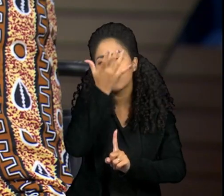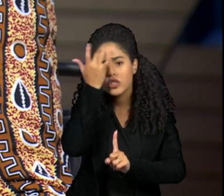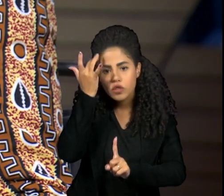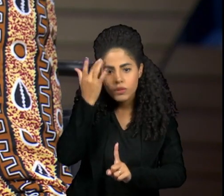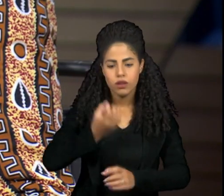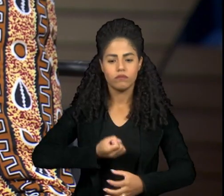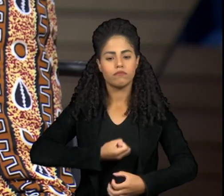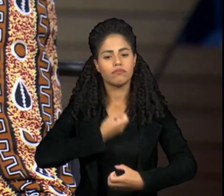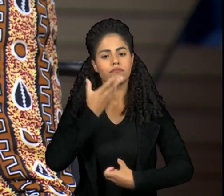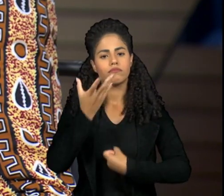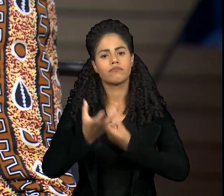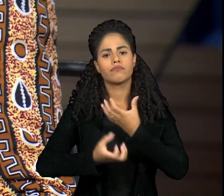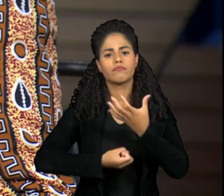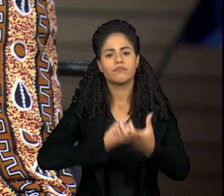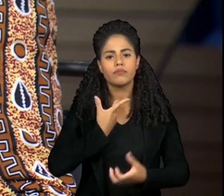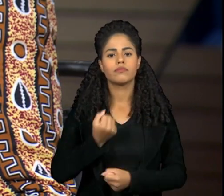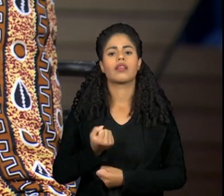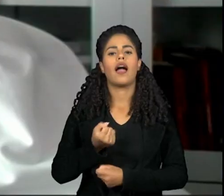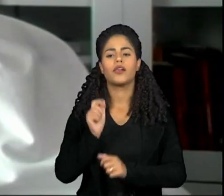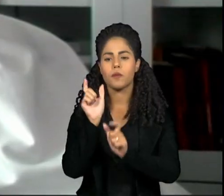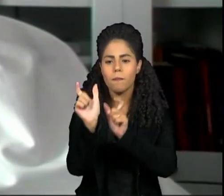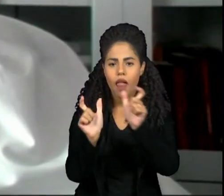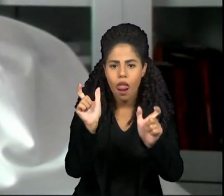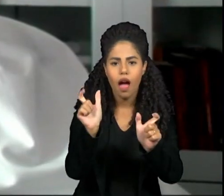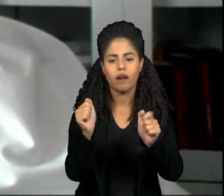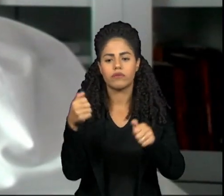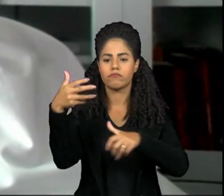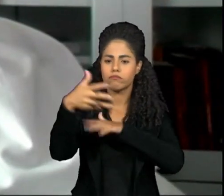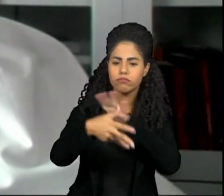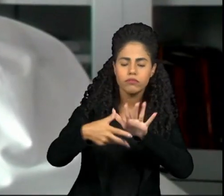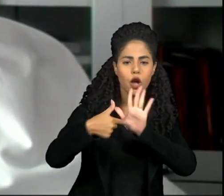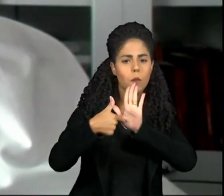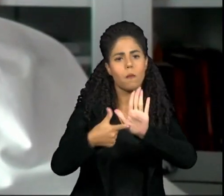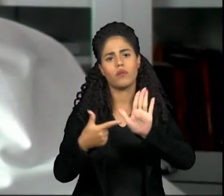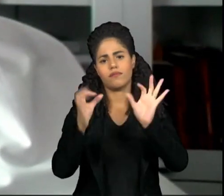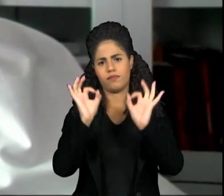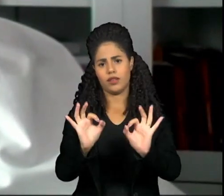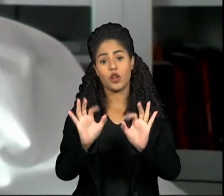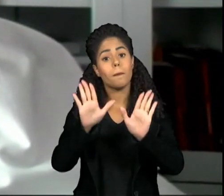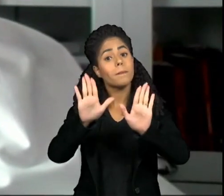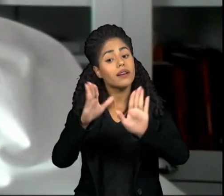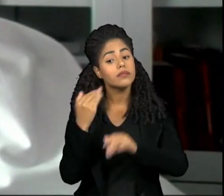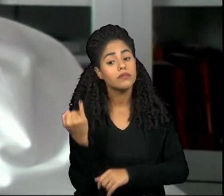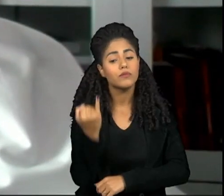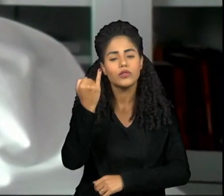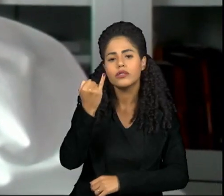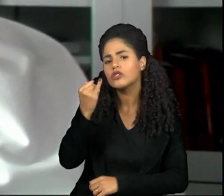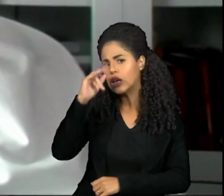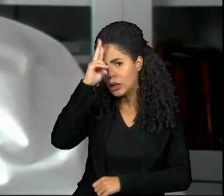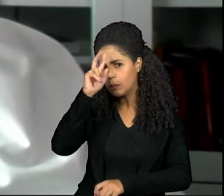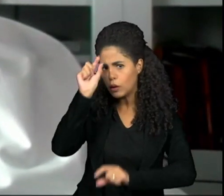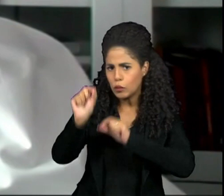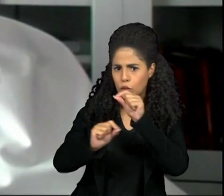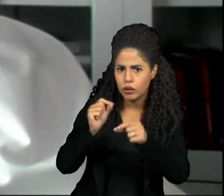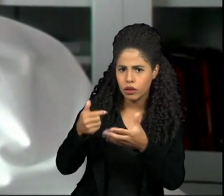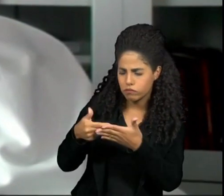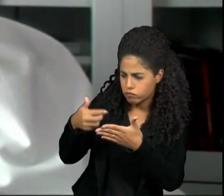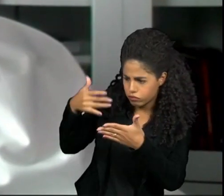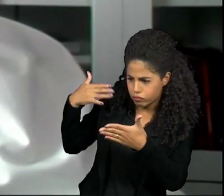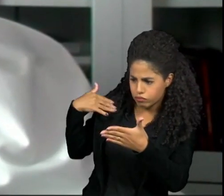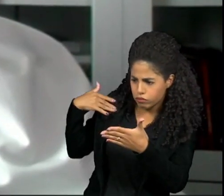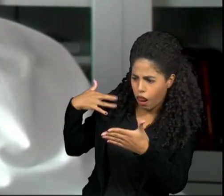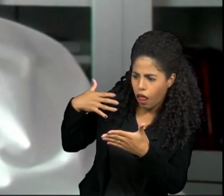através de palavras, de símbolos, mas eu acho importante também ressaltar a dimensão histórica